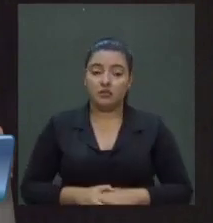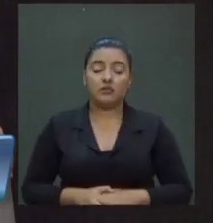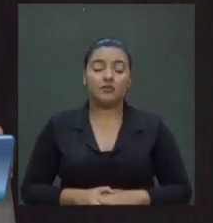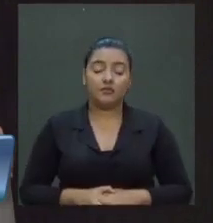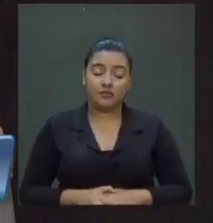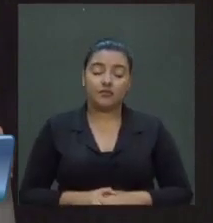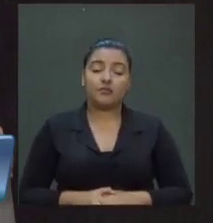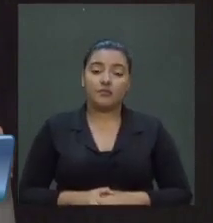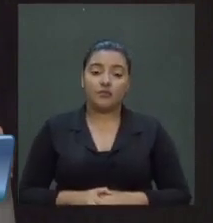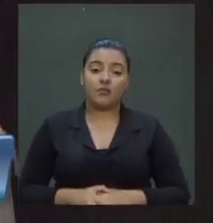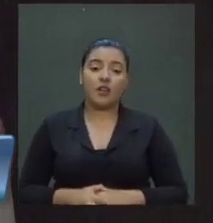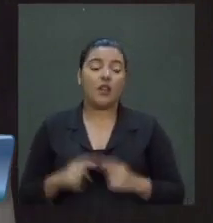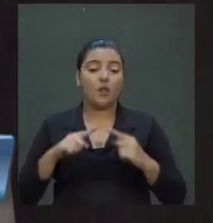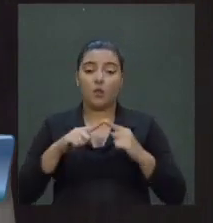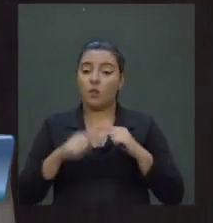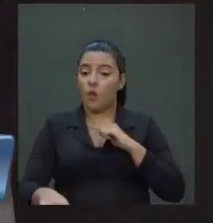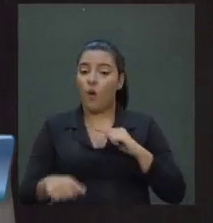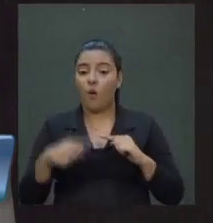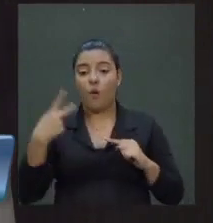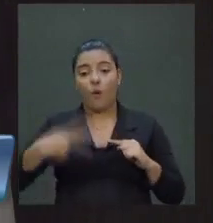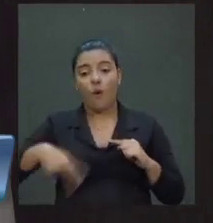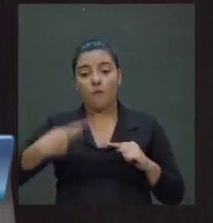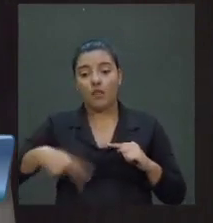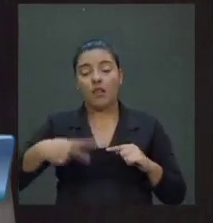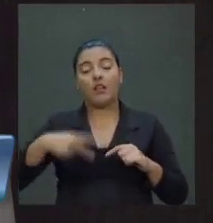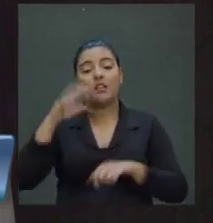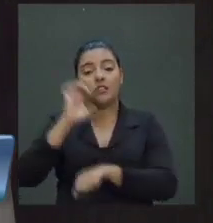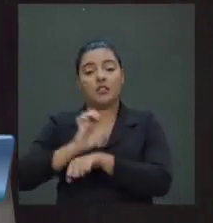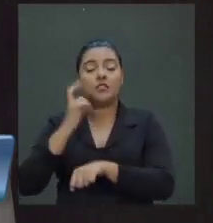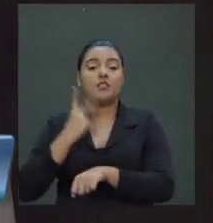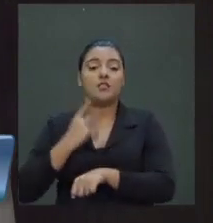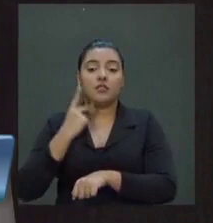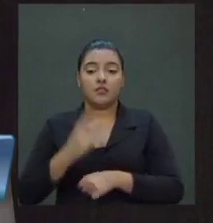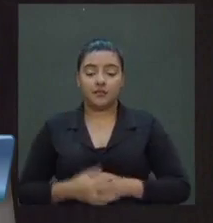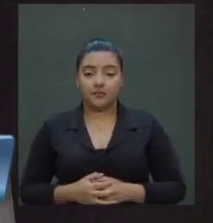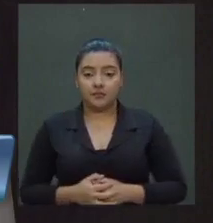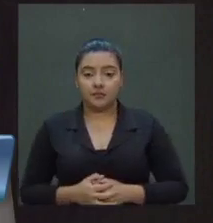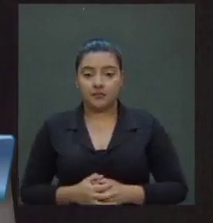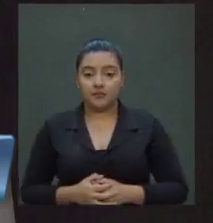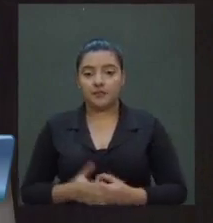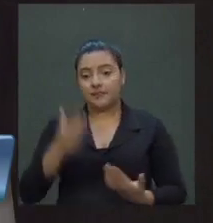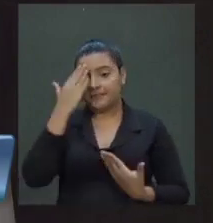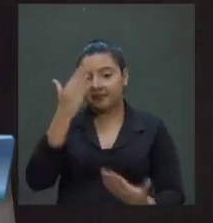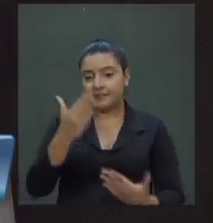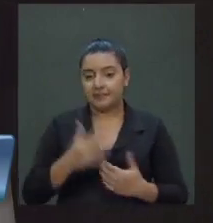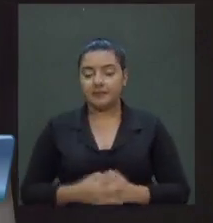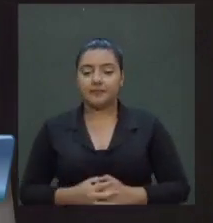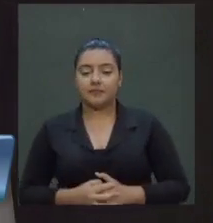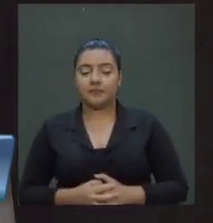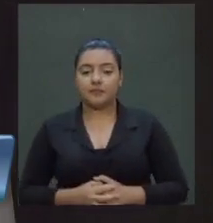indiscutivelmente incompatível com o nosso clima e com a emergência climática em que nós estamos. Muito obrigado.